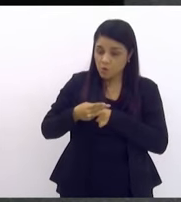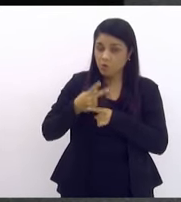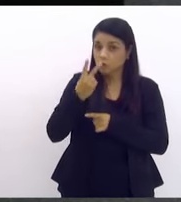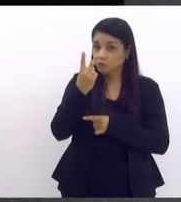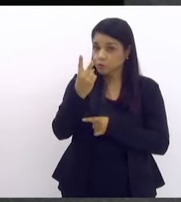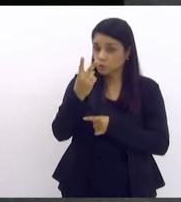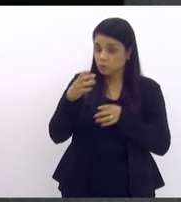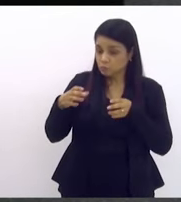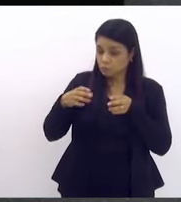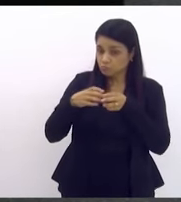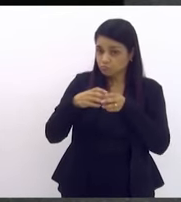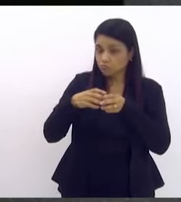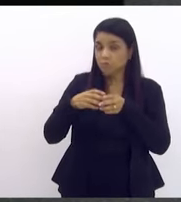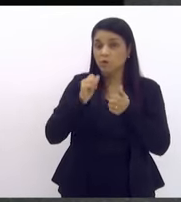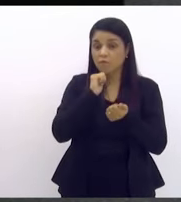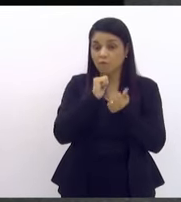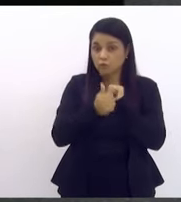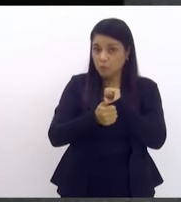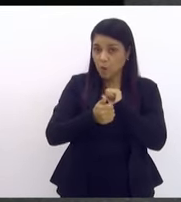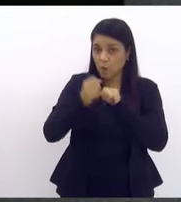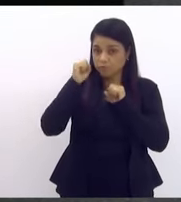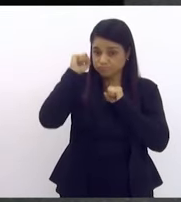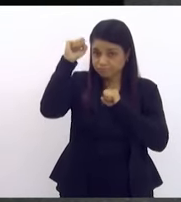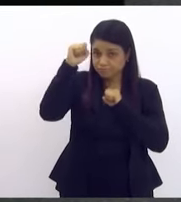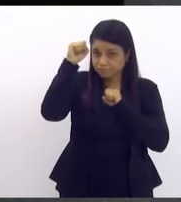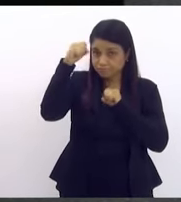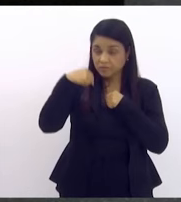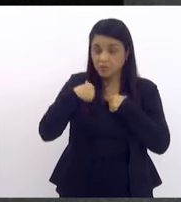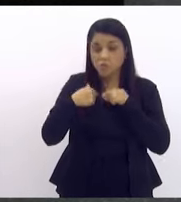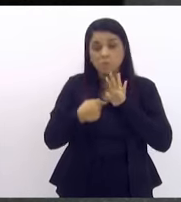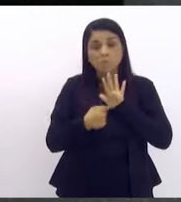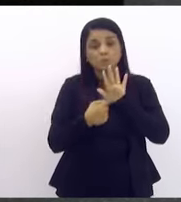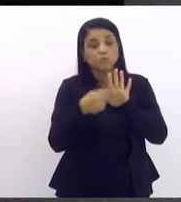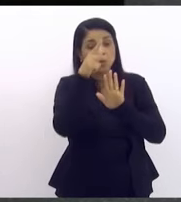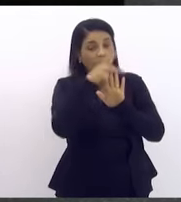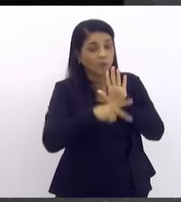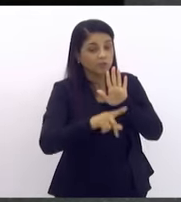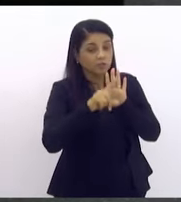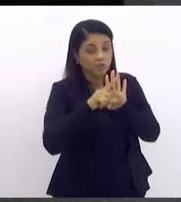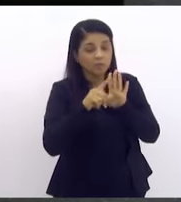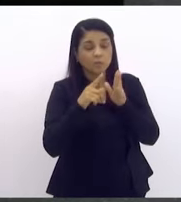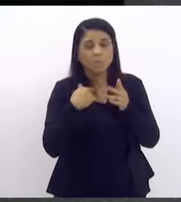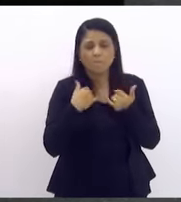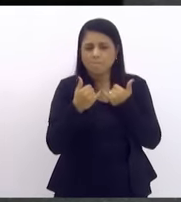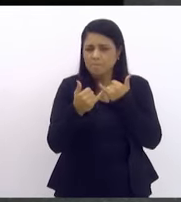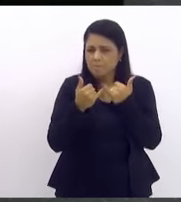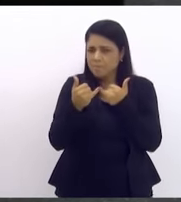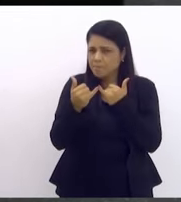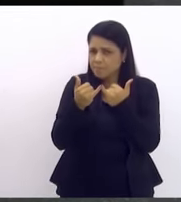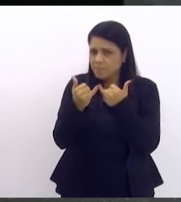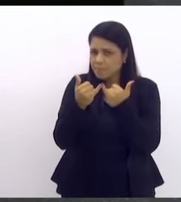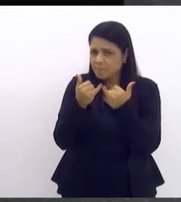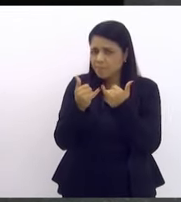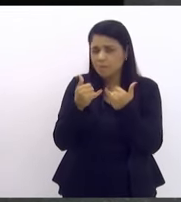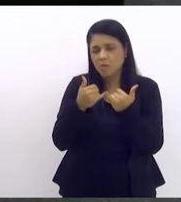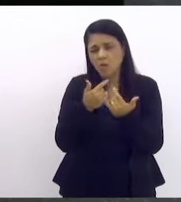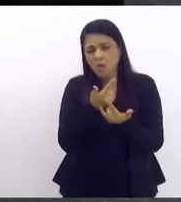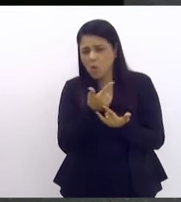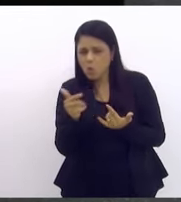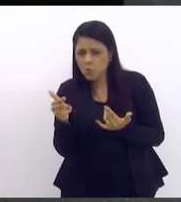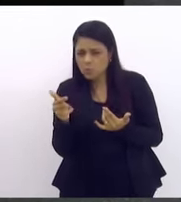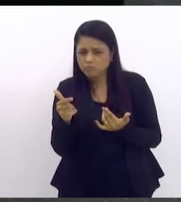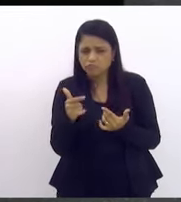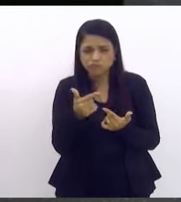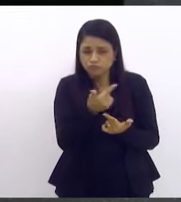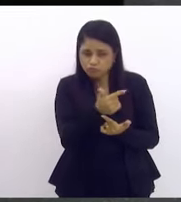torcidas de futebol e apresentei um projeto que era bem semelhante, algumas coisas não tinha